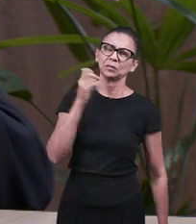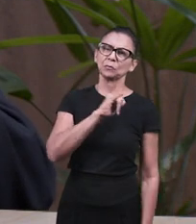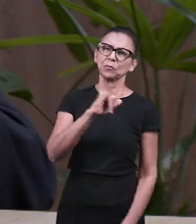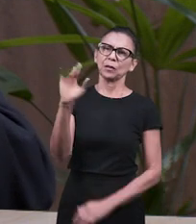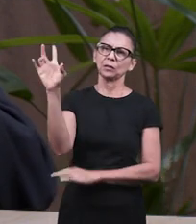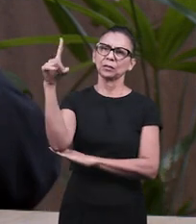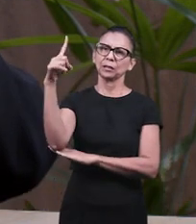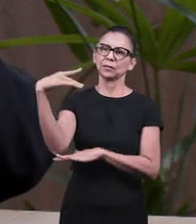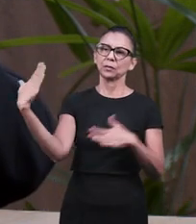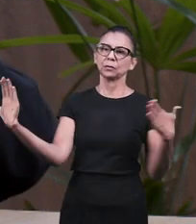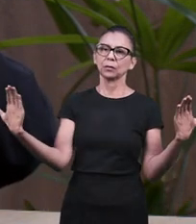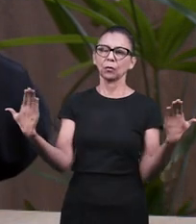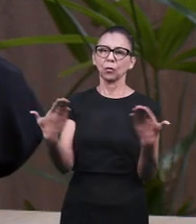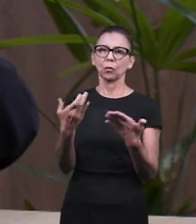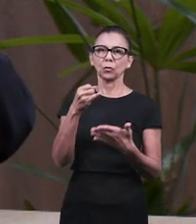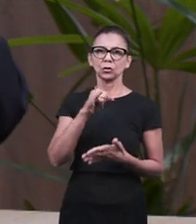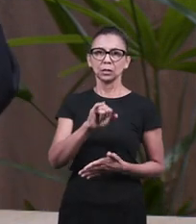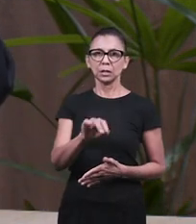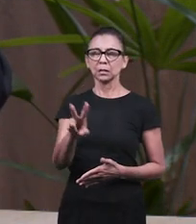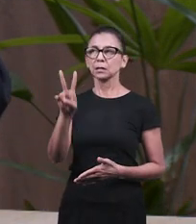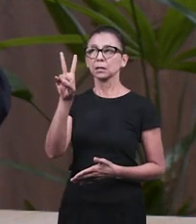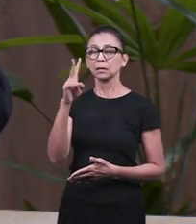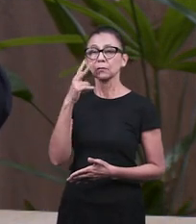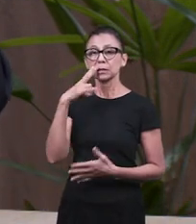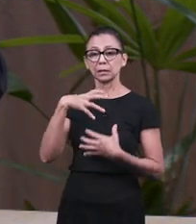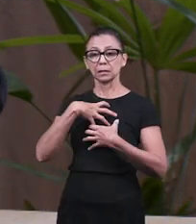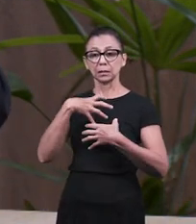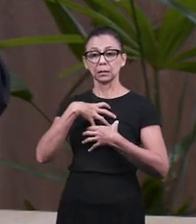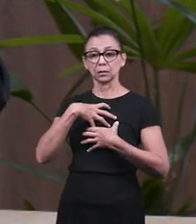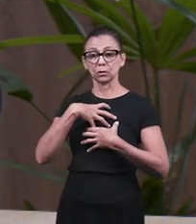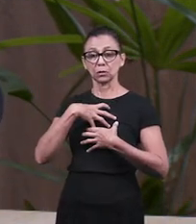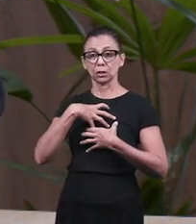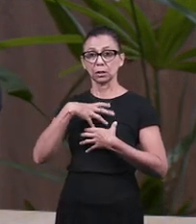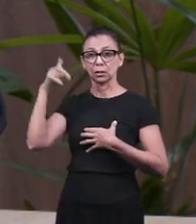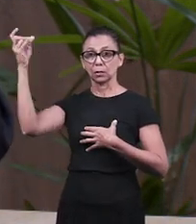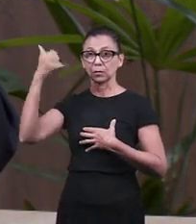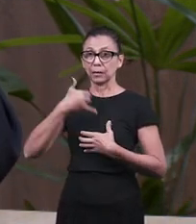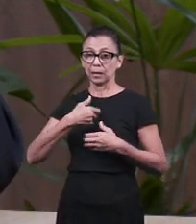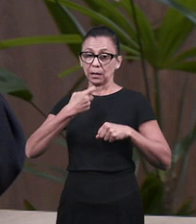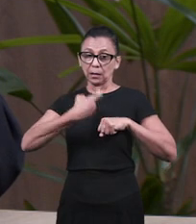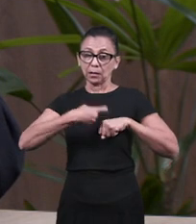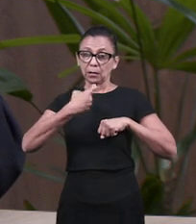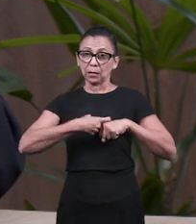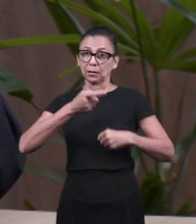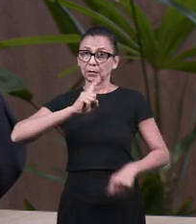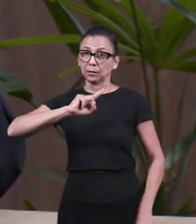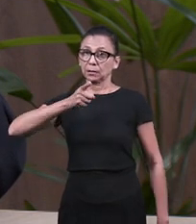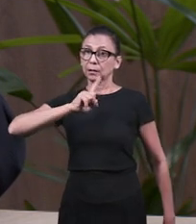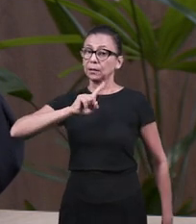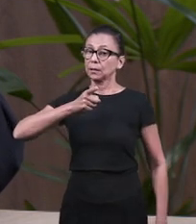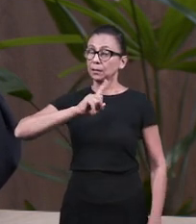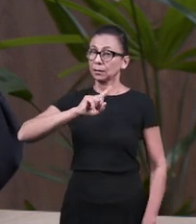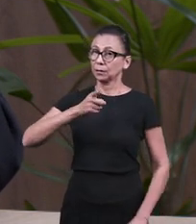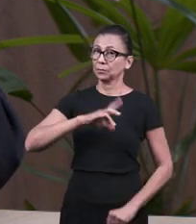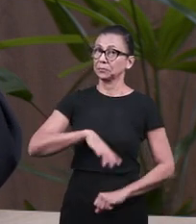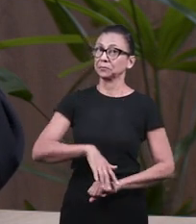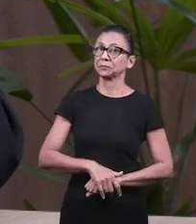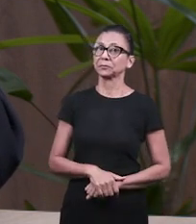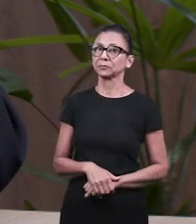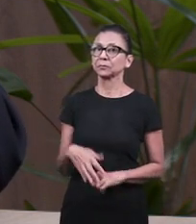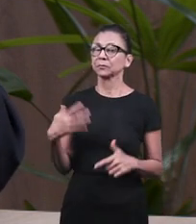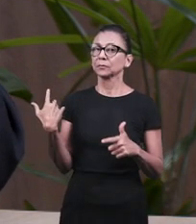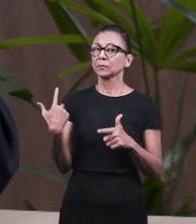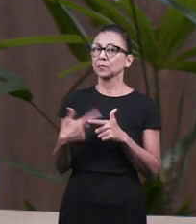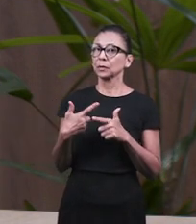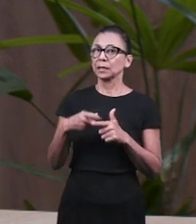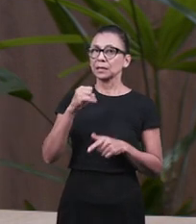depois, como está dito, hoje, se ouvirdes a sua voz, não endureçais os vossos corações. O vosso